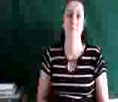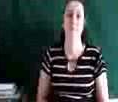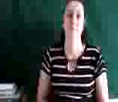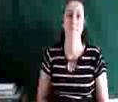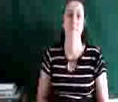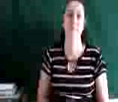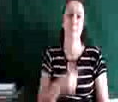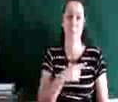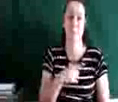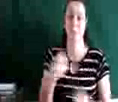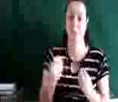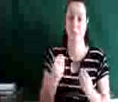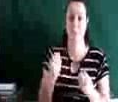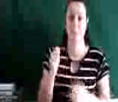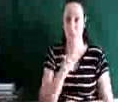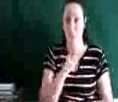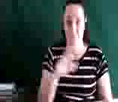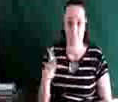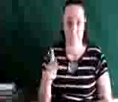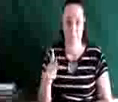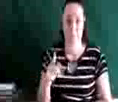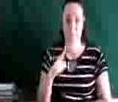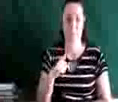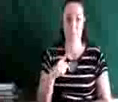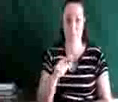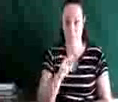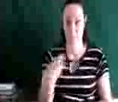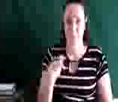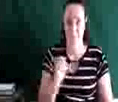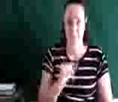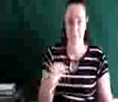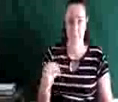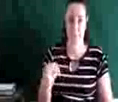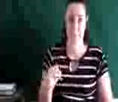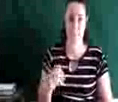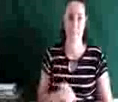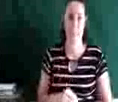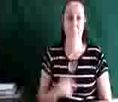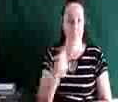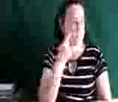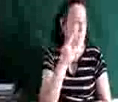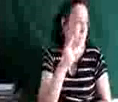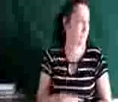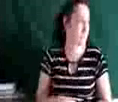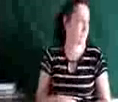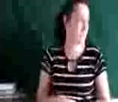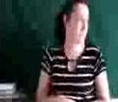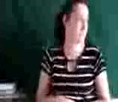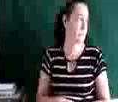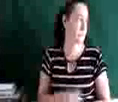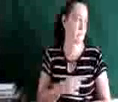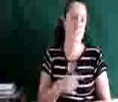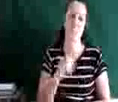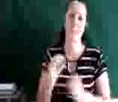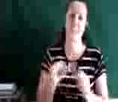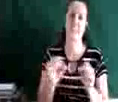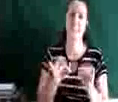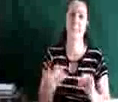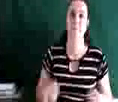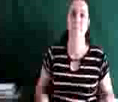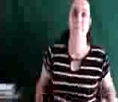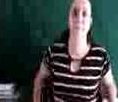para vocês, esse livro do Daniel Moreno é muito bacana para quem se interessa nessa área. É a edição